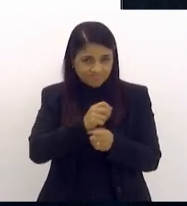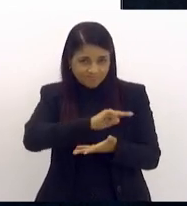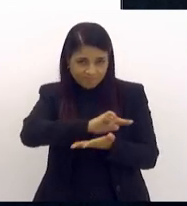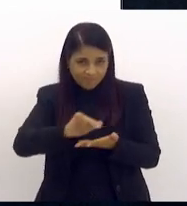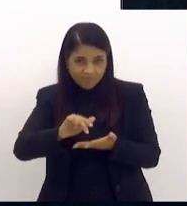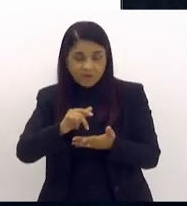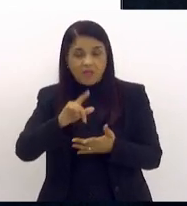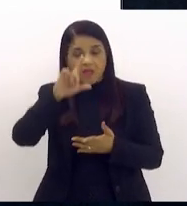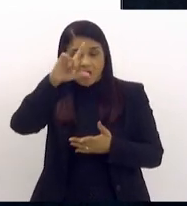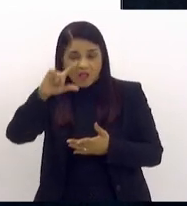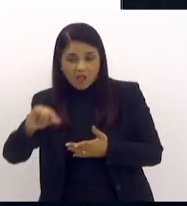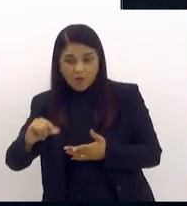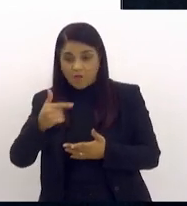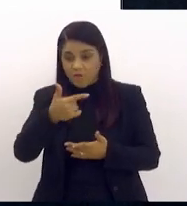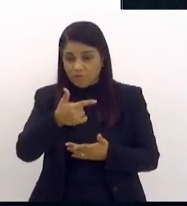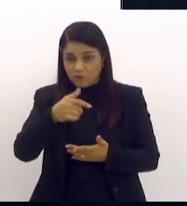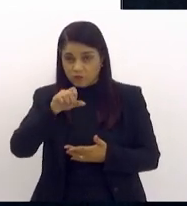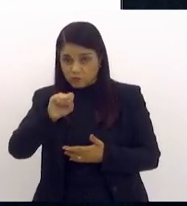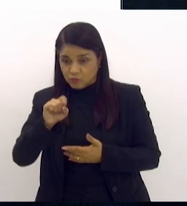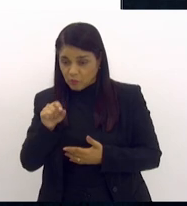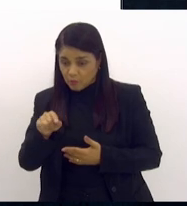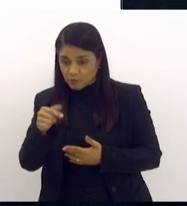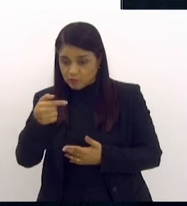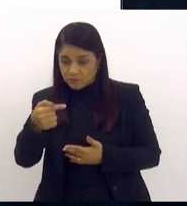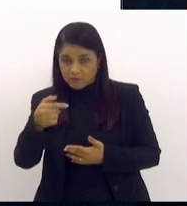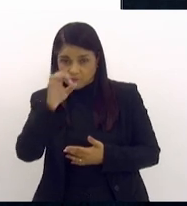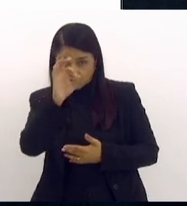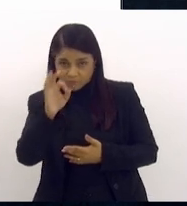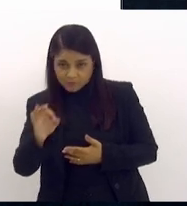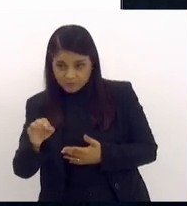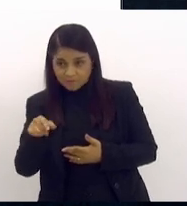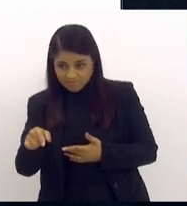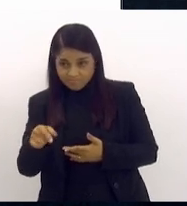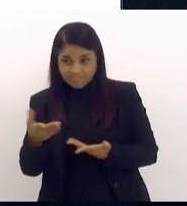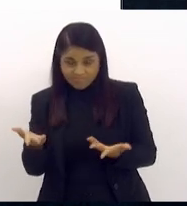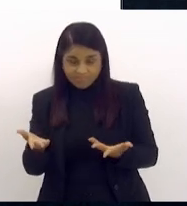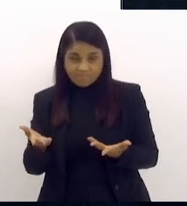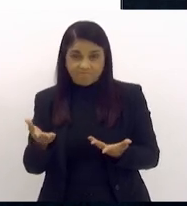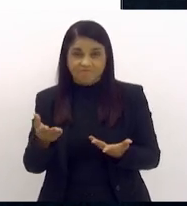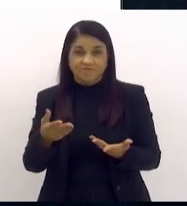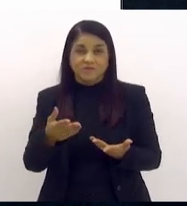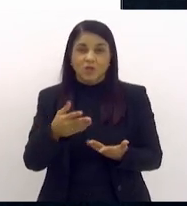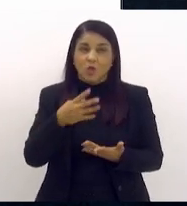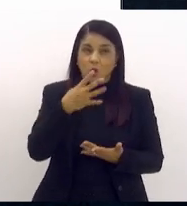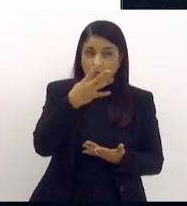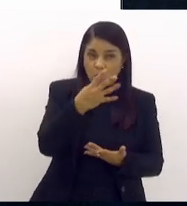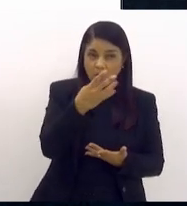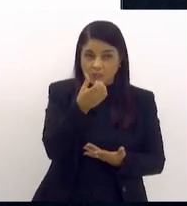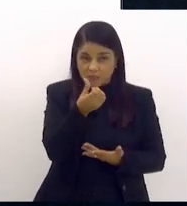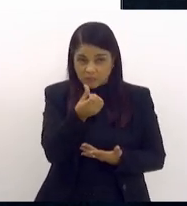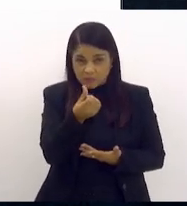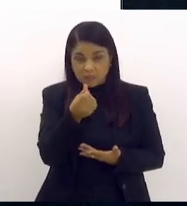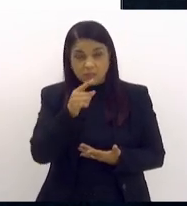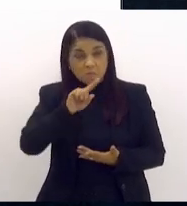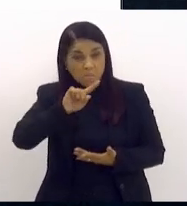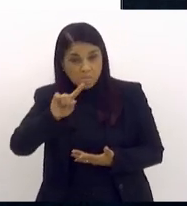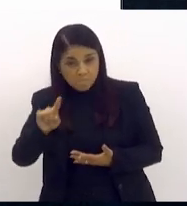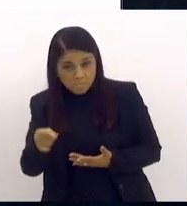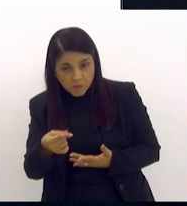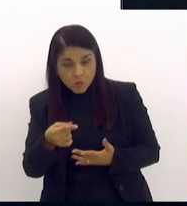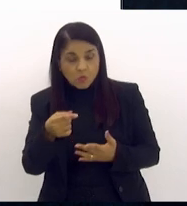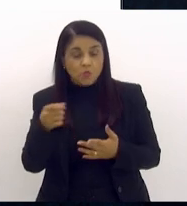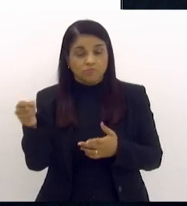28.7 ou seja eh 43.000 empregos foram destruídos né 46.000 empregos foram criados entre